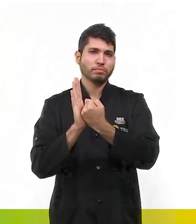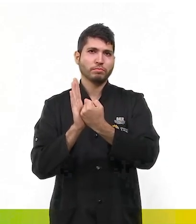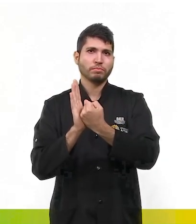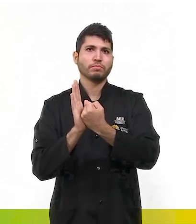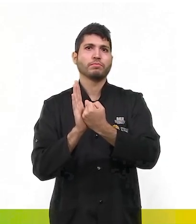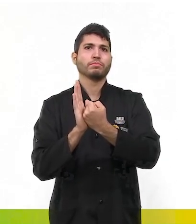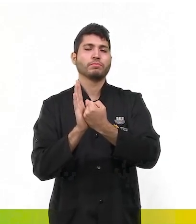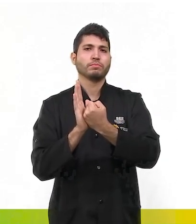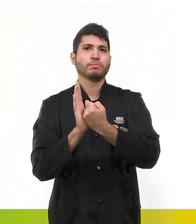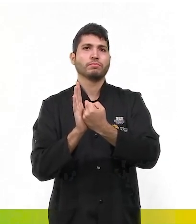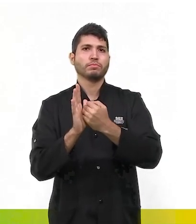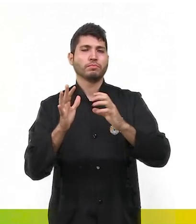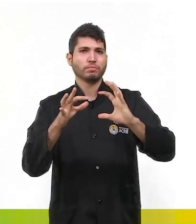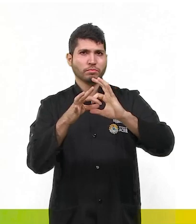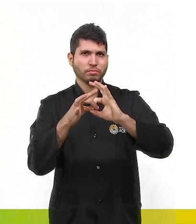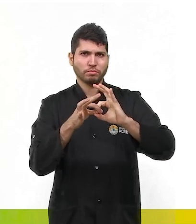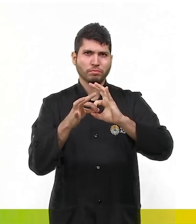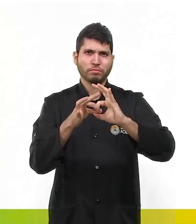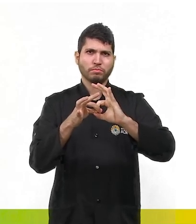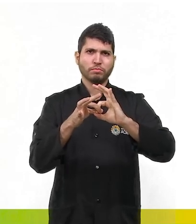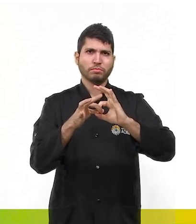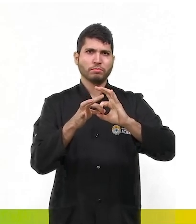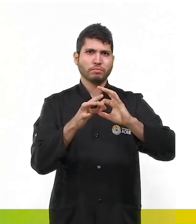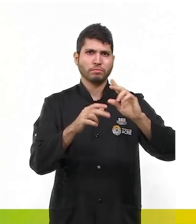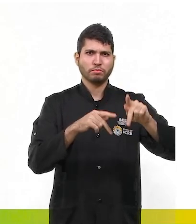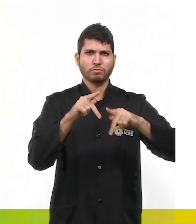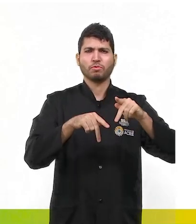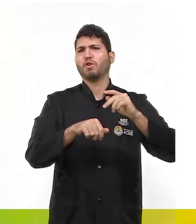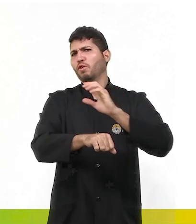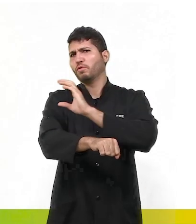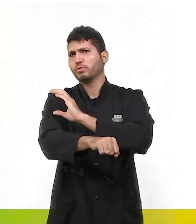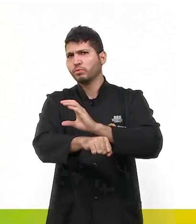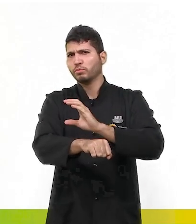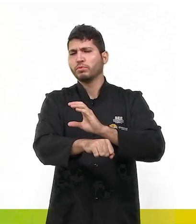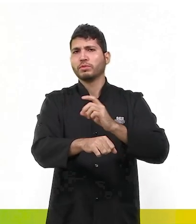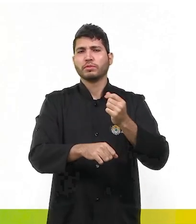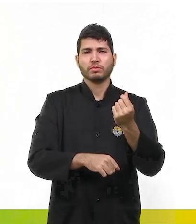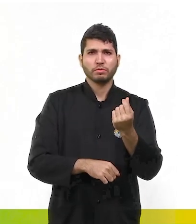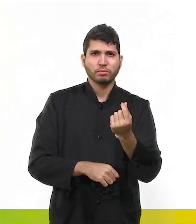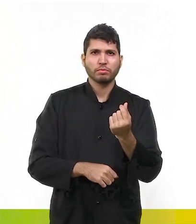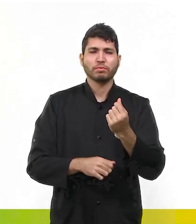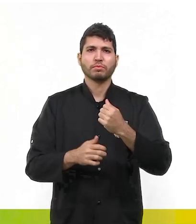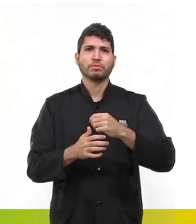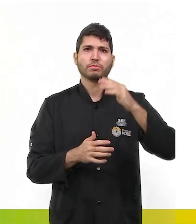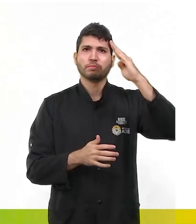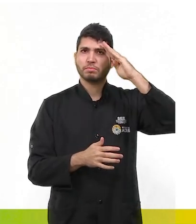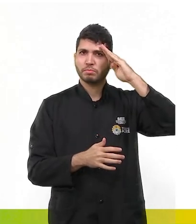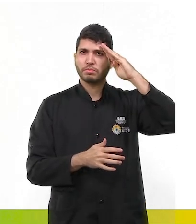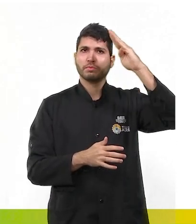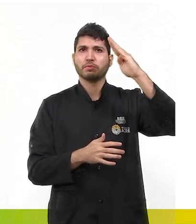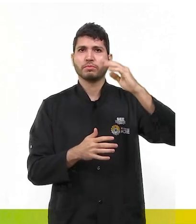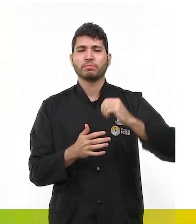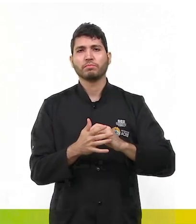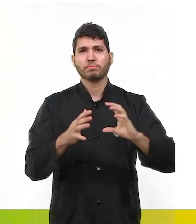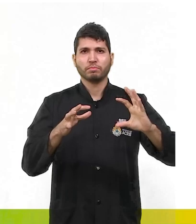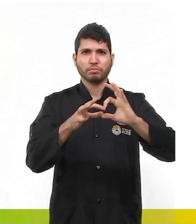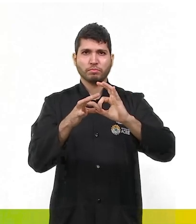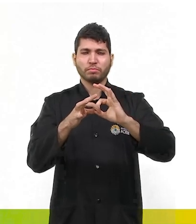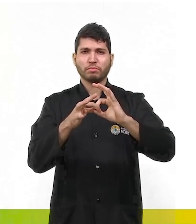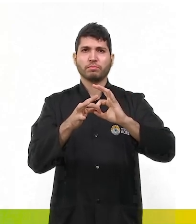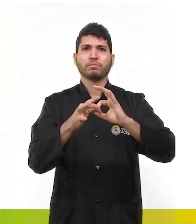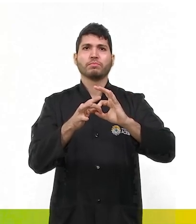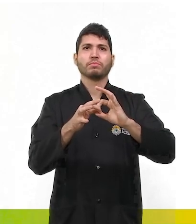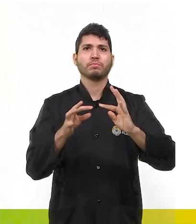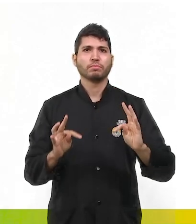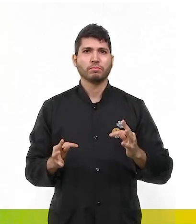intensa interconexão entre povos, culturas e economias, principalmente aí aliado à tecnologia. Então, hoje